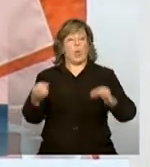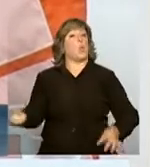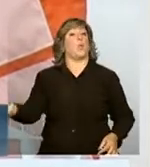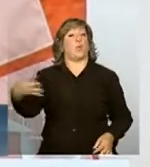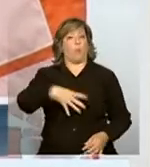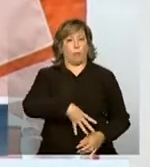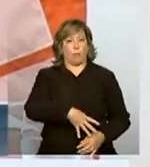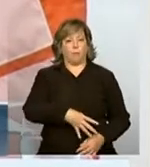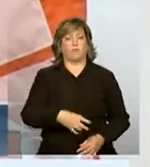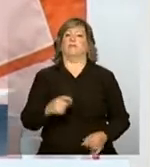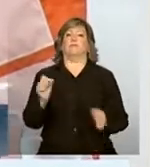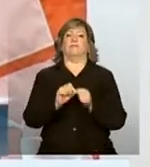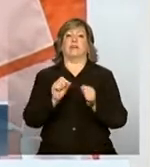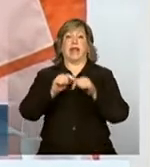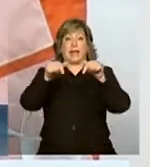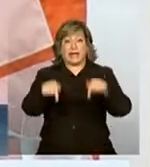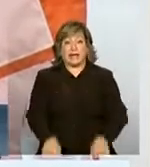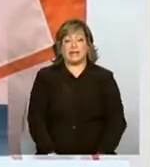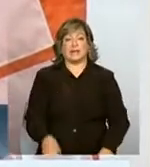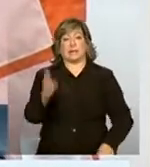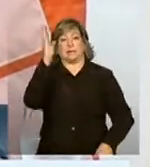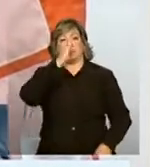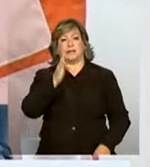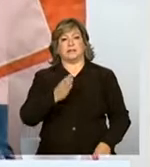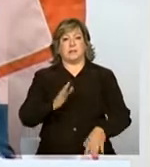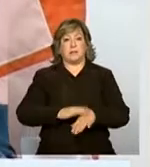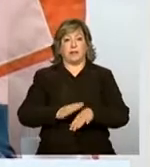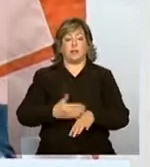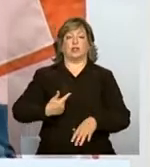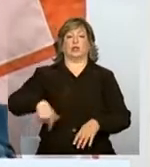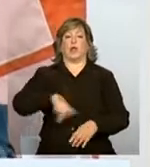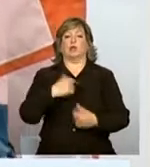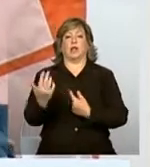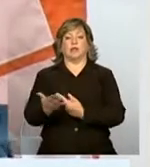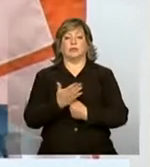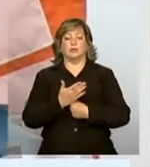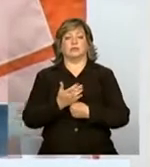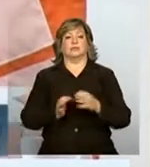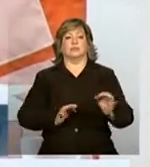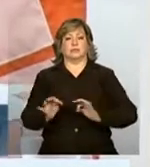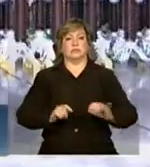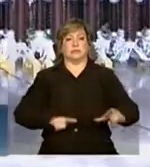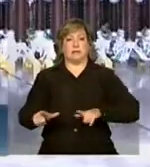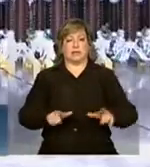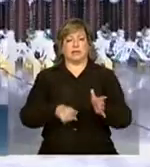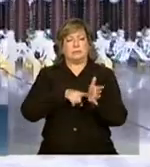inovadora, desenvolvida aqui mesmo por nossos colaboradores, a